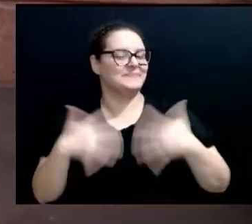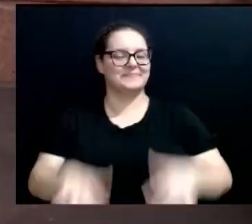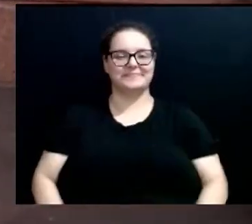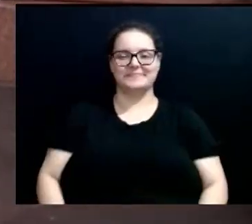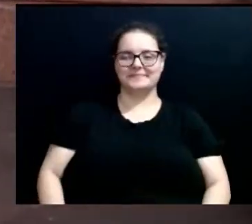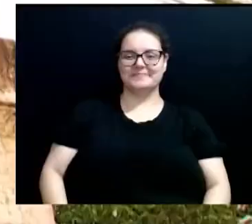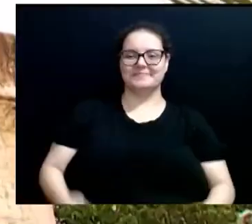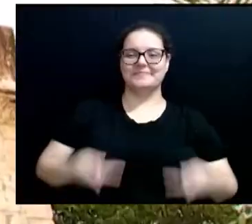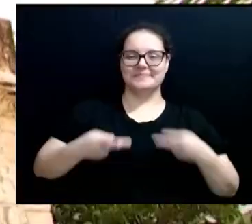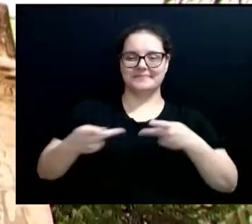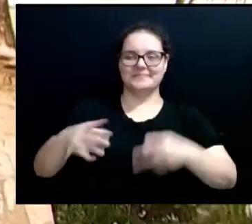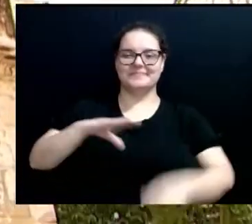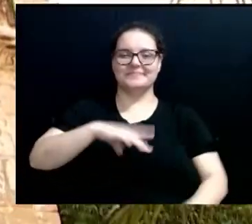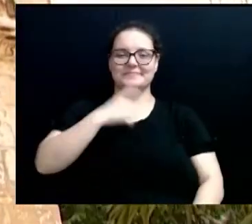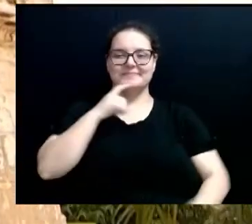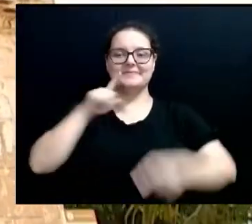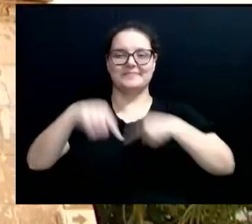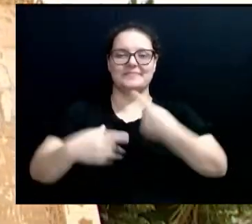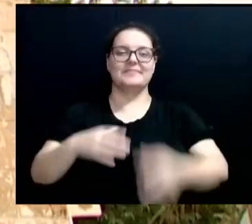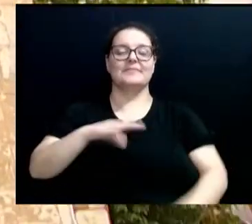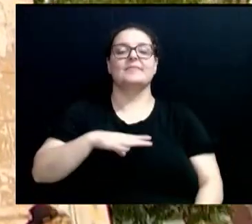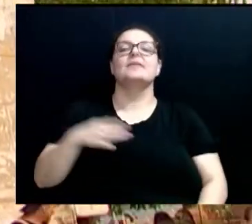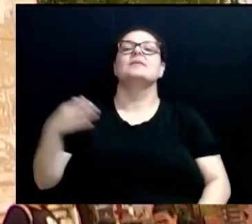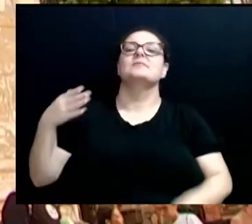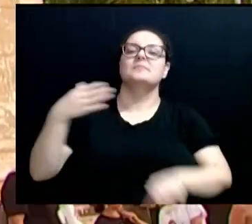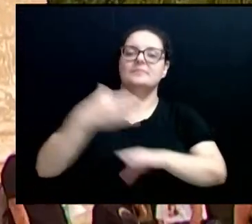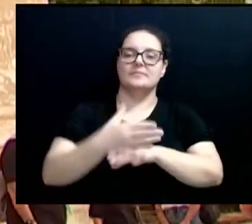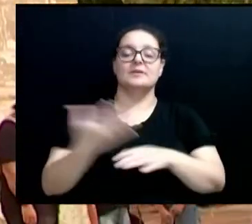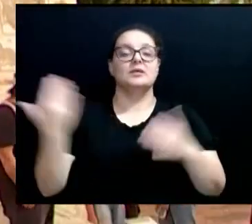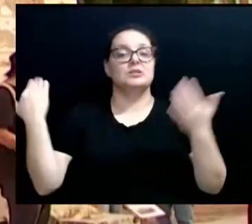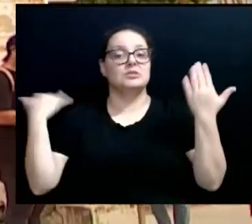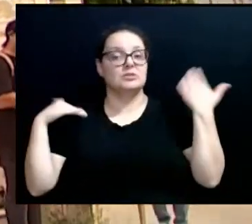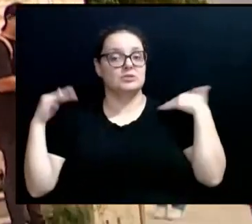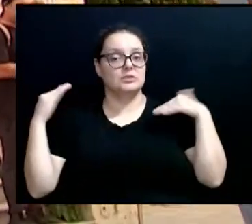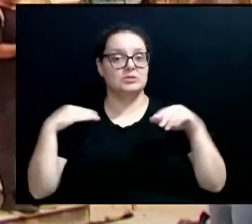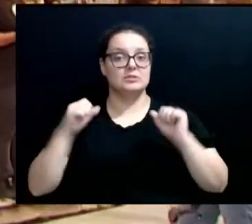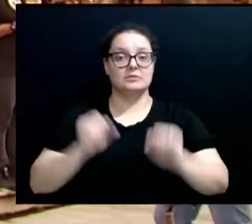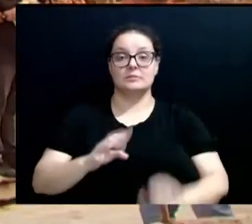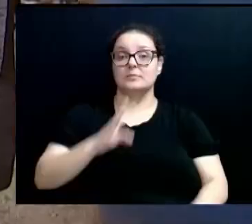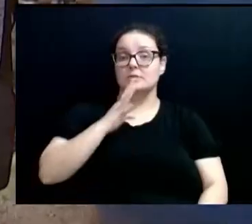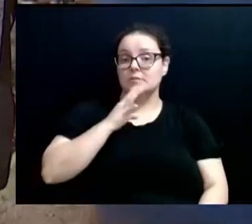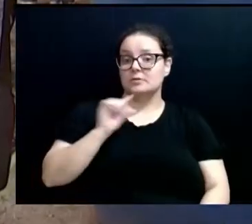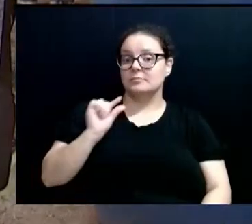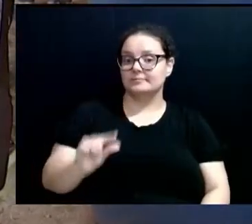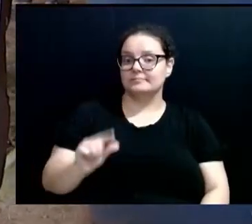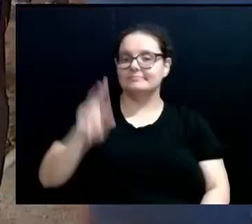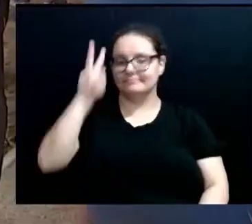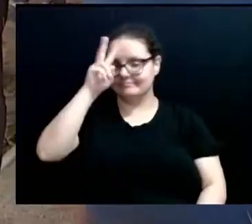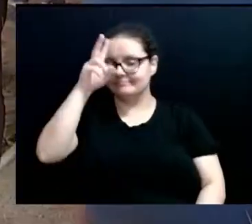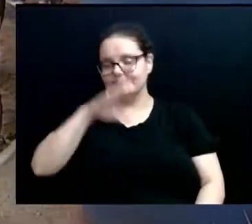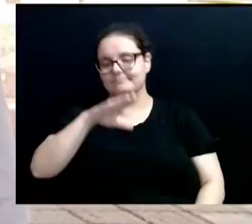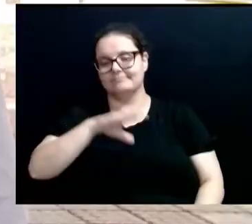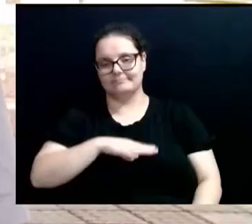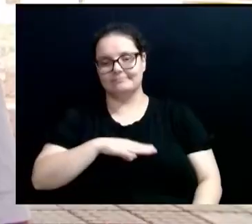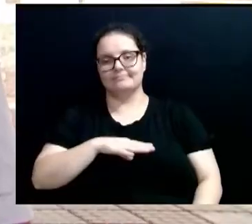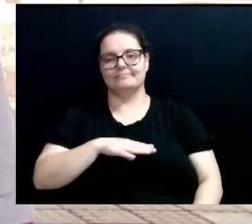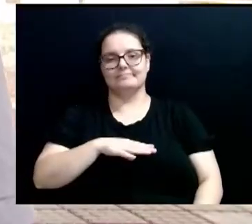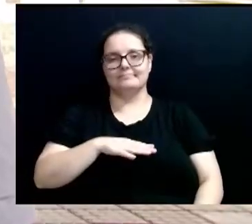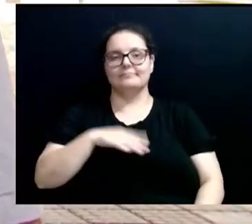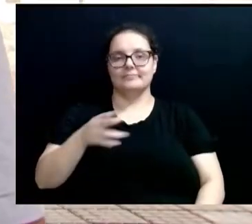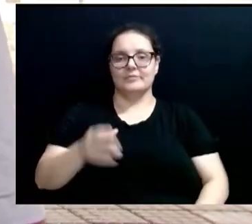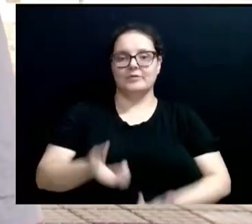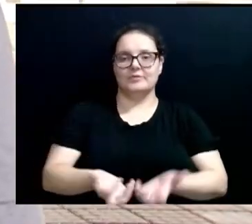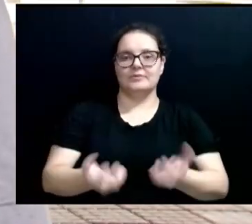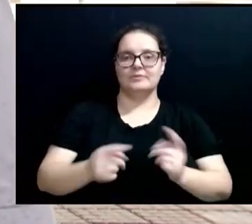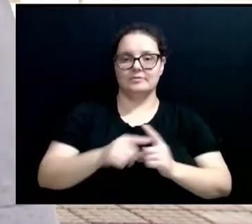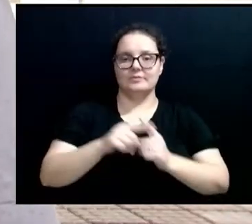outras cidades participaram do passeio e puderam conhecer um pouco da história do município através do cemitério. Eu venho porque